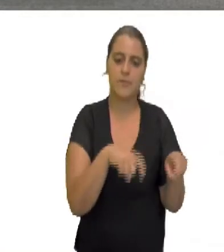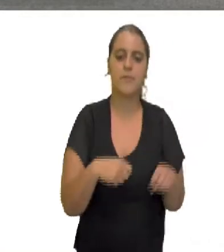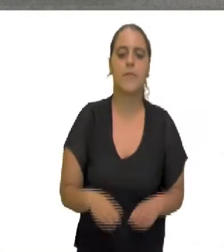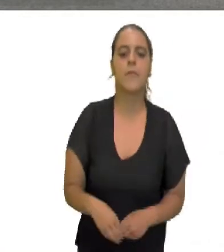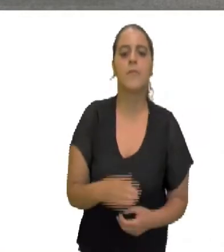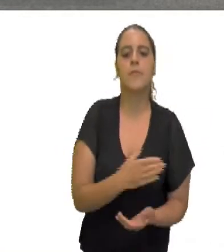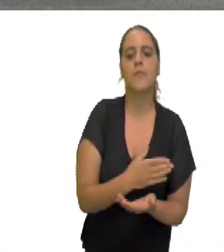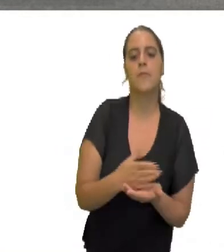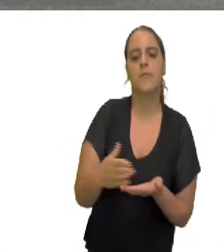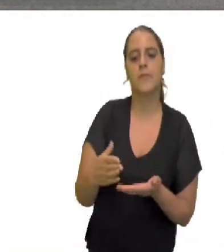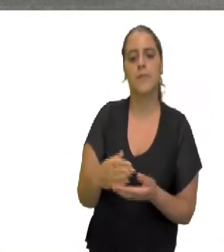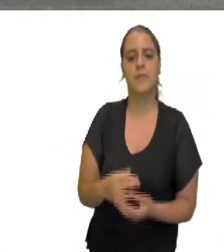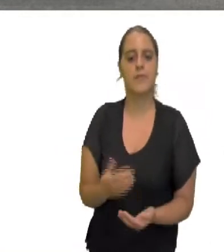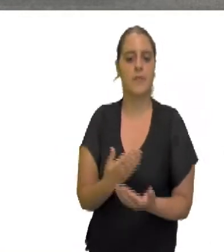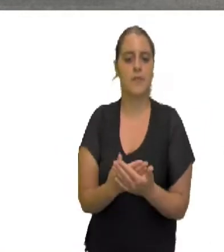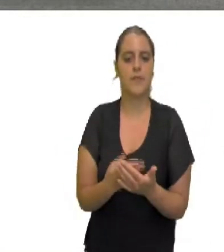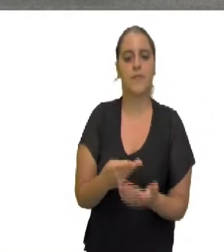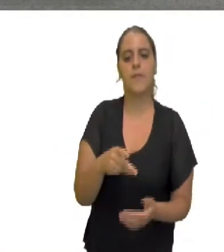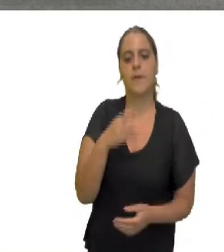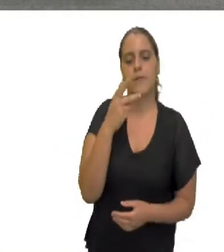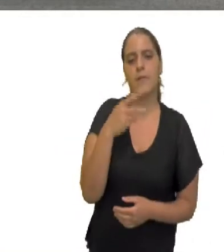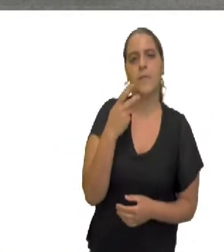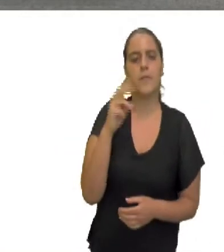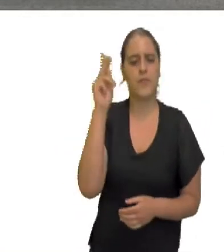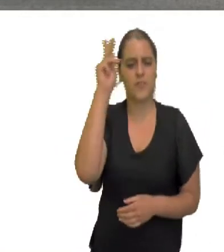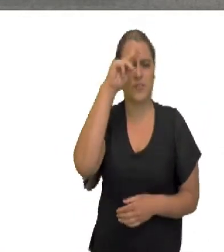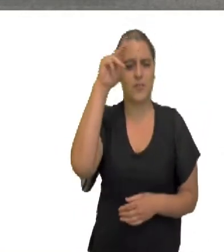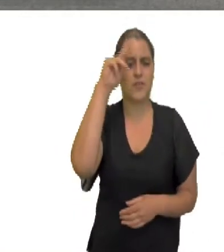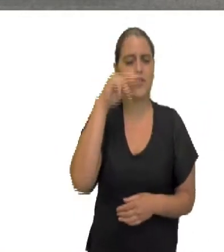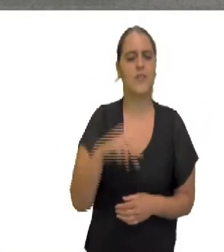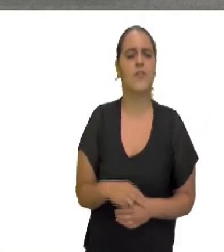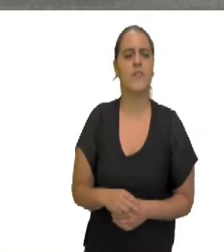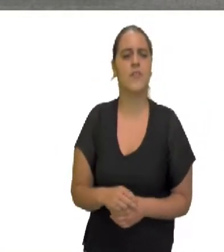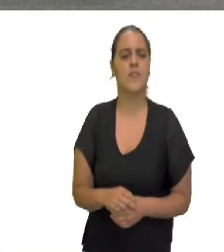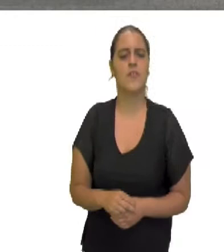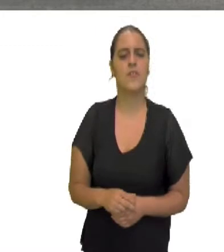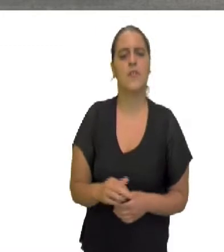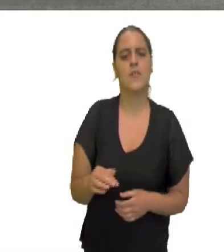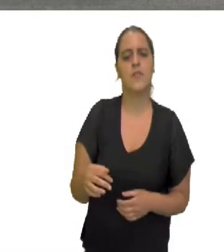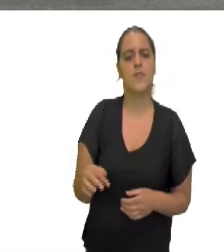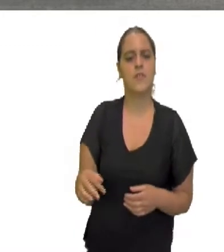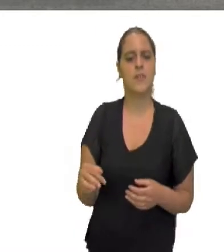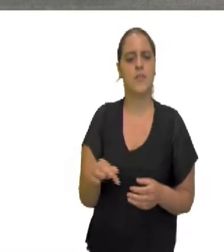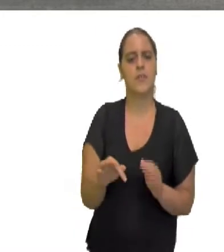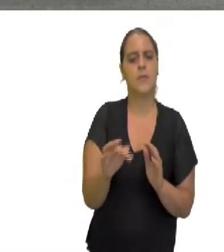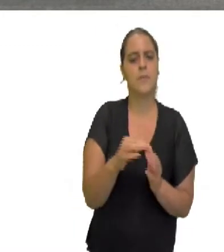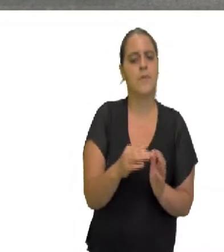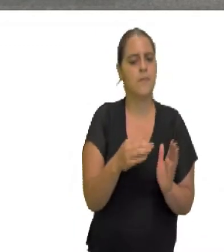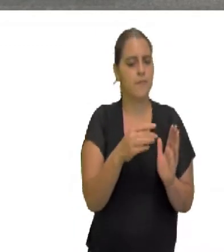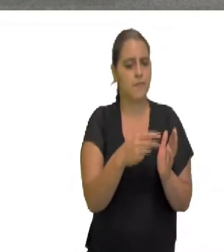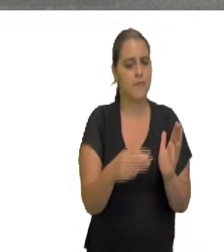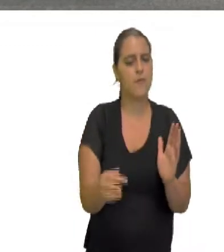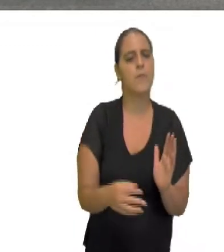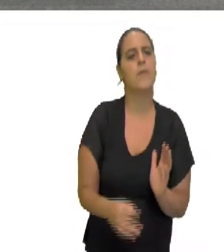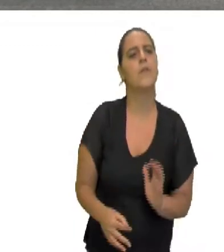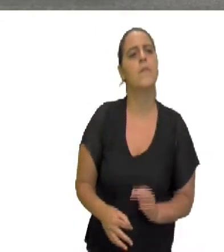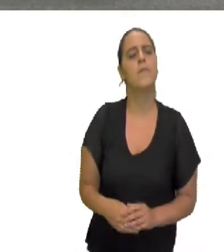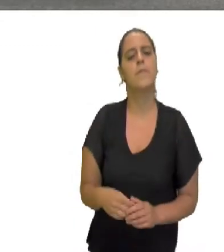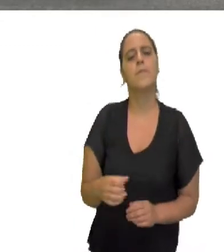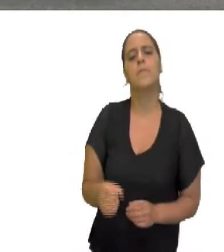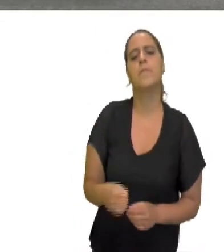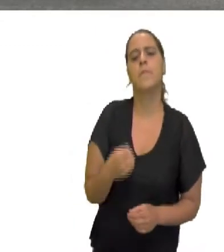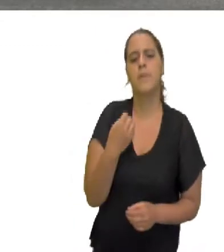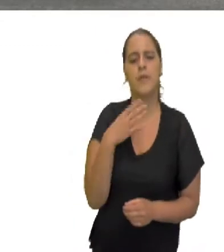aula lendo uma fábula. Vocês aí de casa podem ler junto comigo, tá? É uma